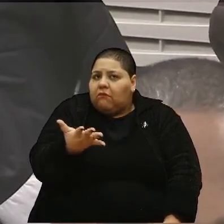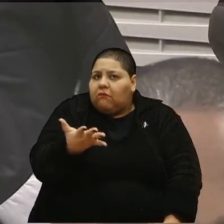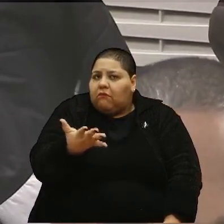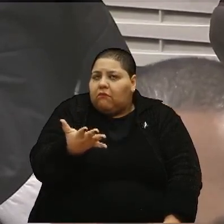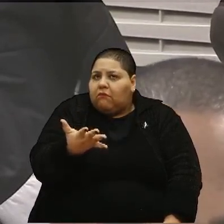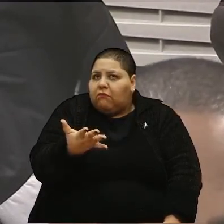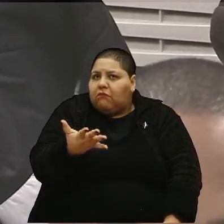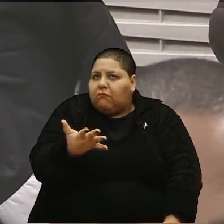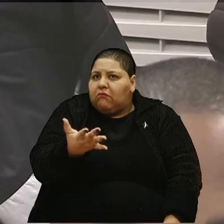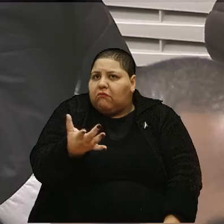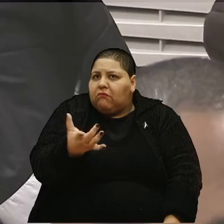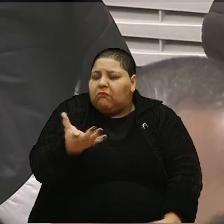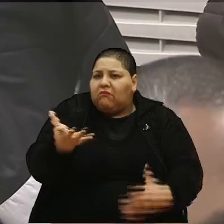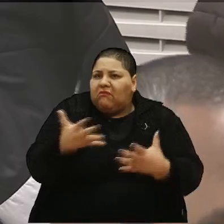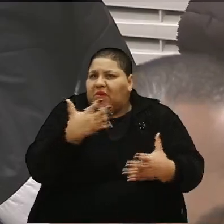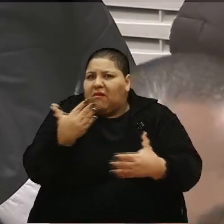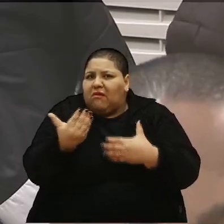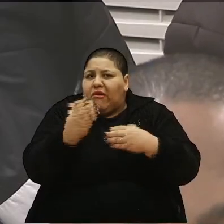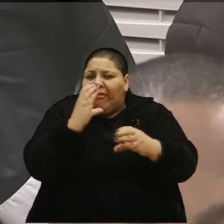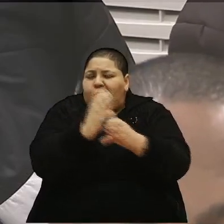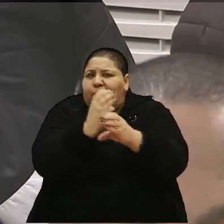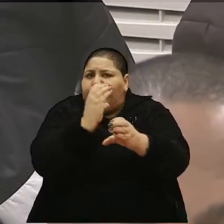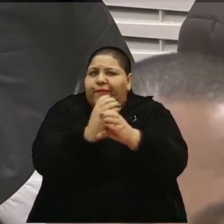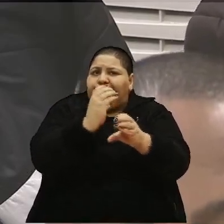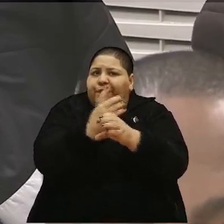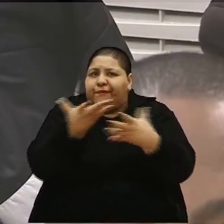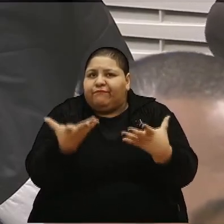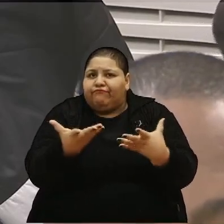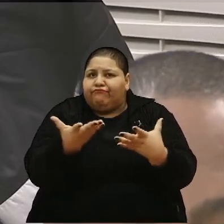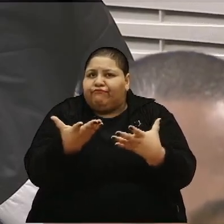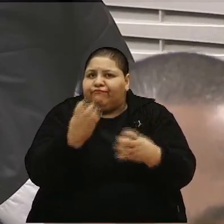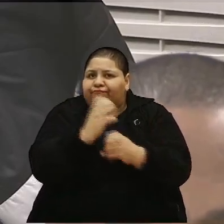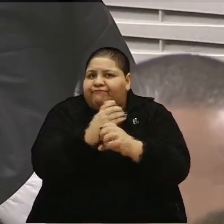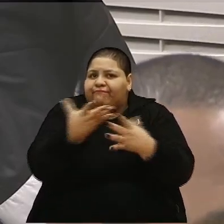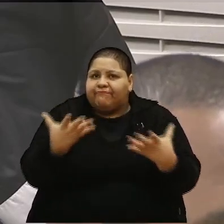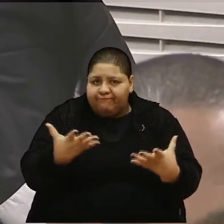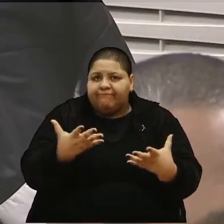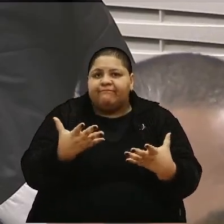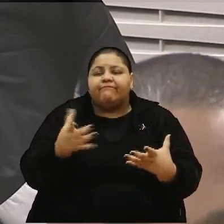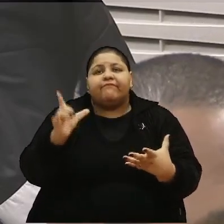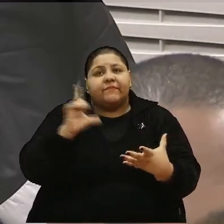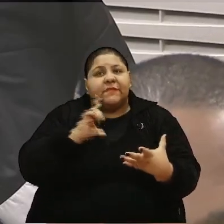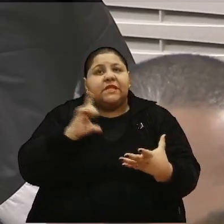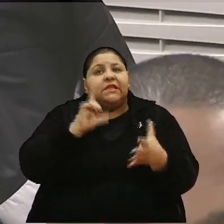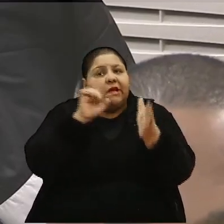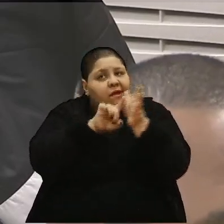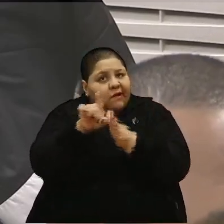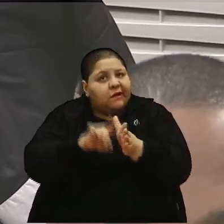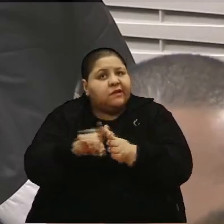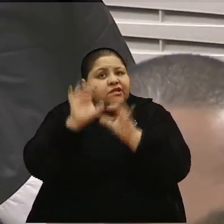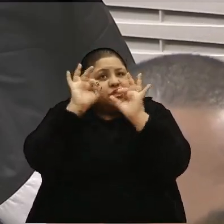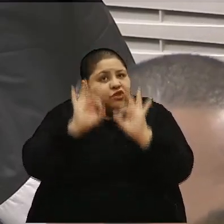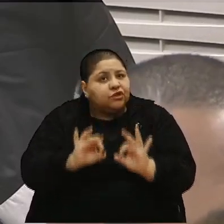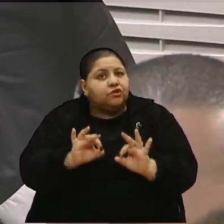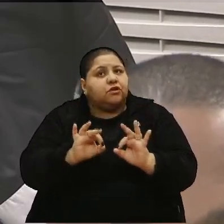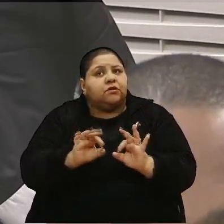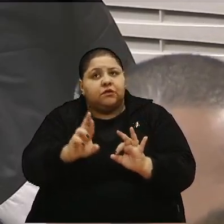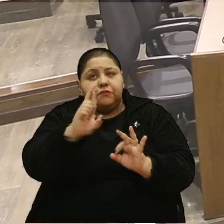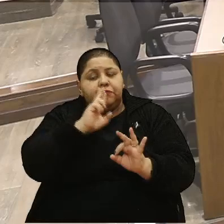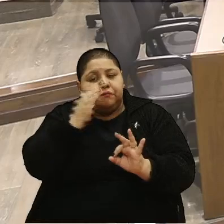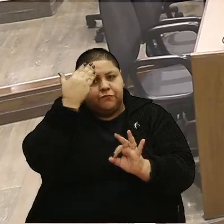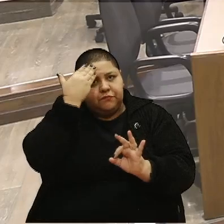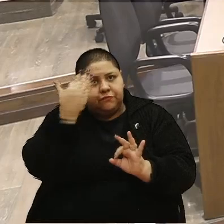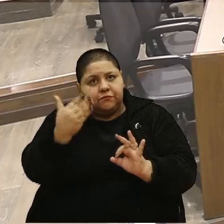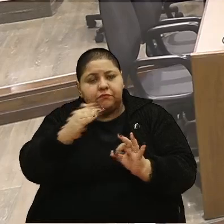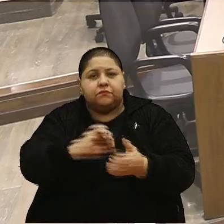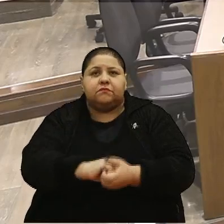não dá para... Está tendo desencontro de informações, não está batendo aí. Então tem que ser averiguado de fato aí, temos que ter um retorno. Muito obrigado. Obrigado,